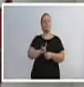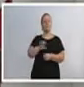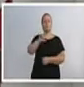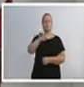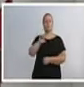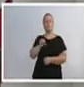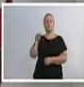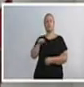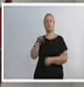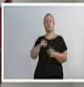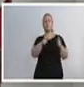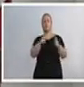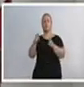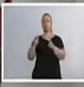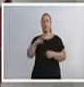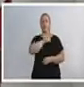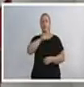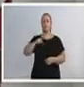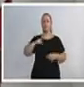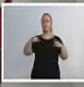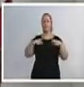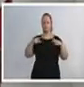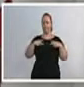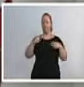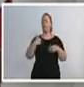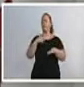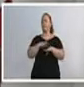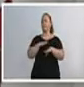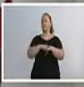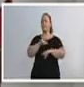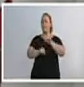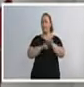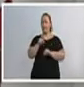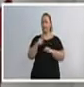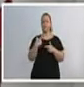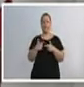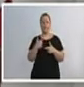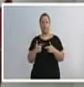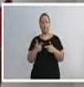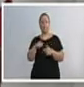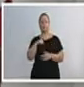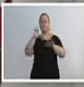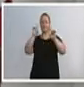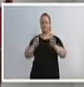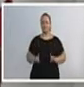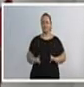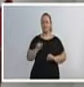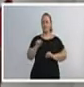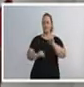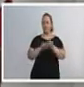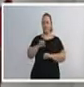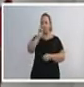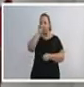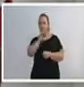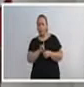nos estabelecimentos públicos e privados. O que eu fiz? Um grande problema que a gente tem nas questões de deficiência não é que os proprietários,